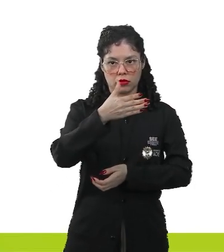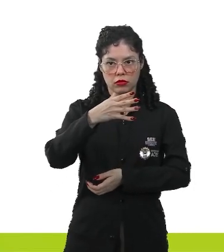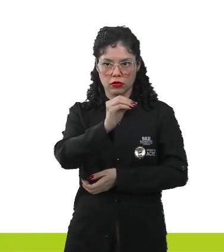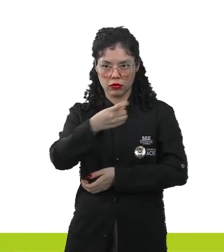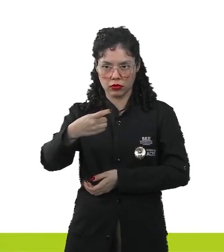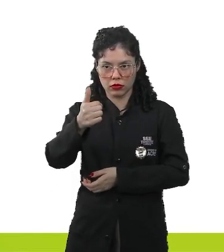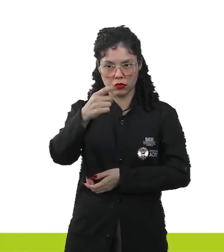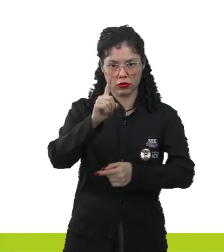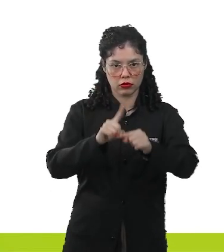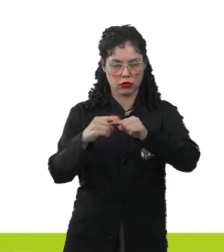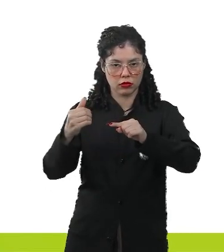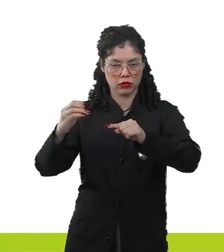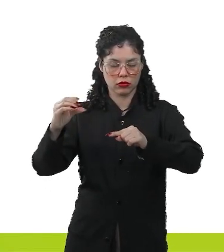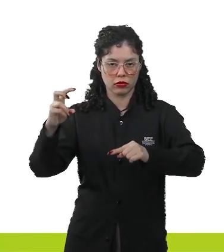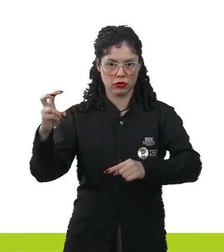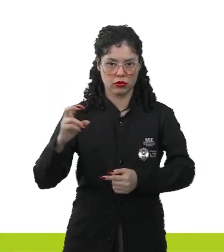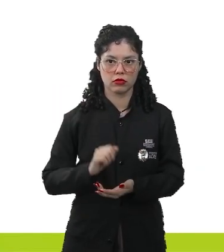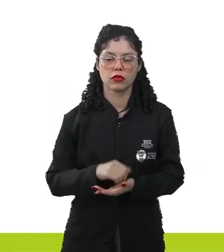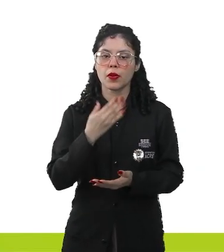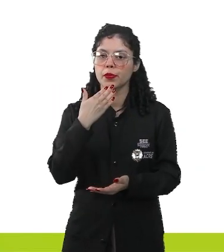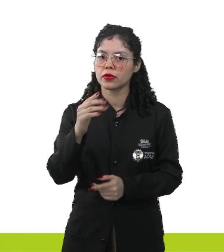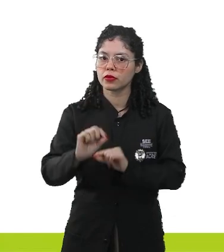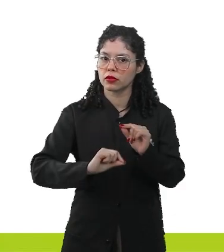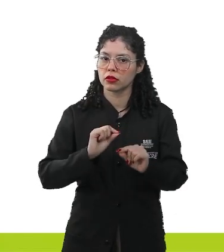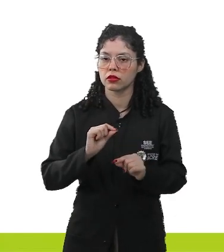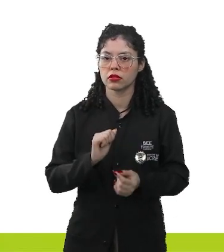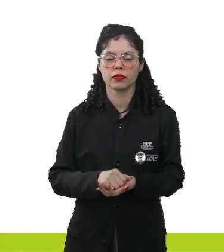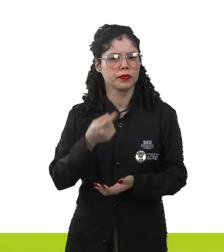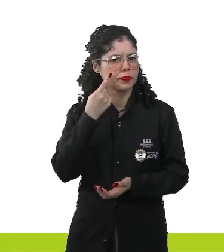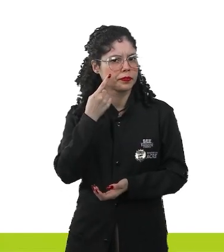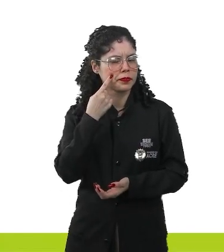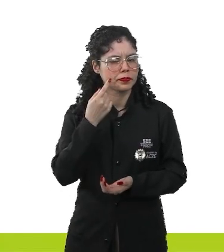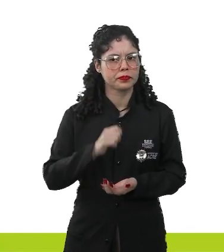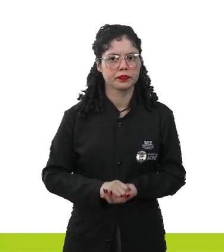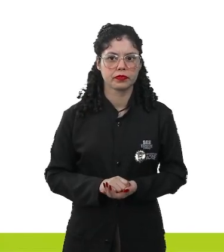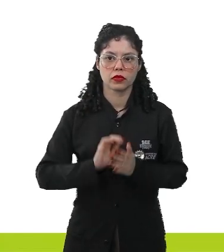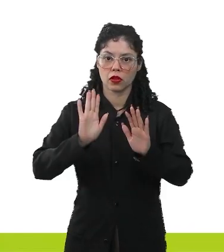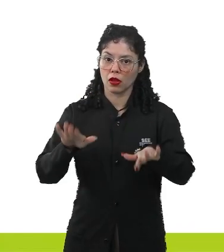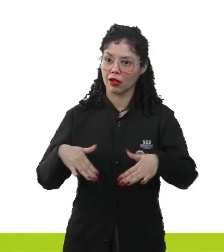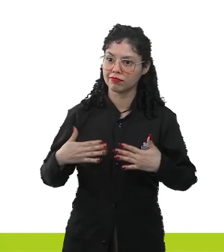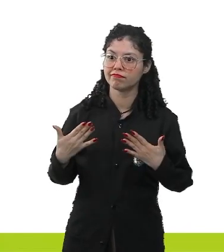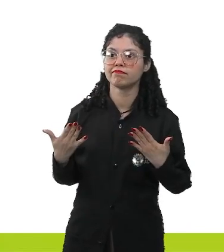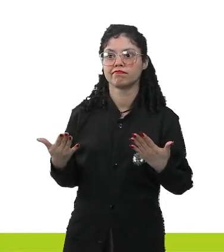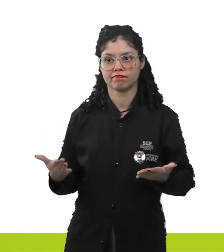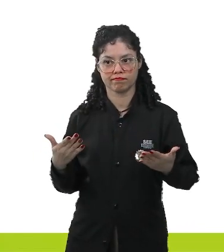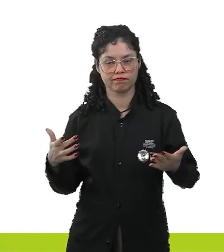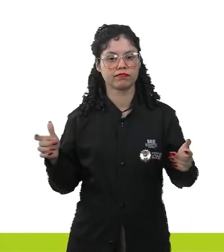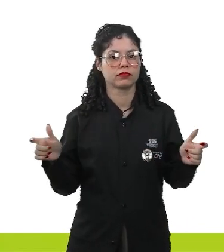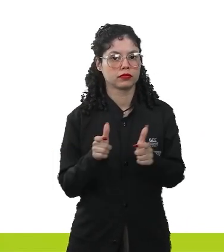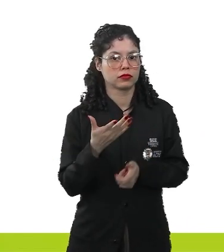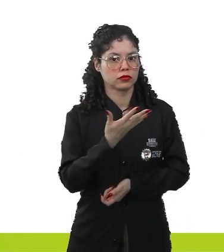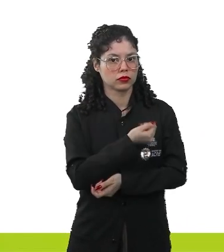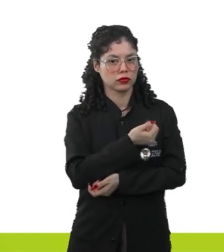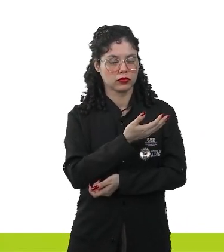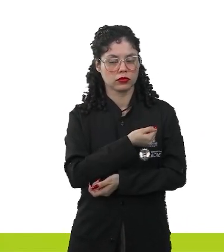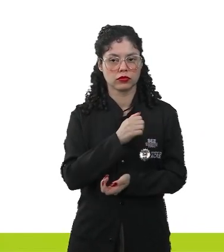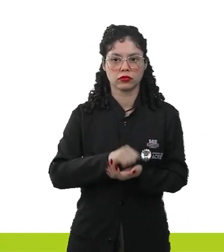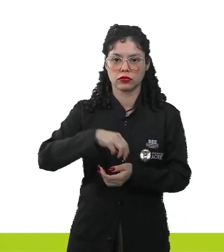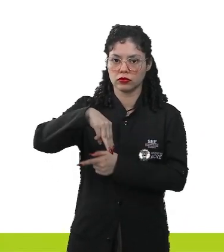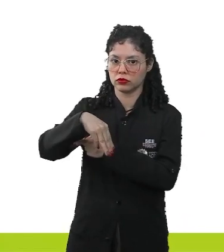E a questão, ela pede verificar qual é o menor montante